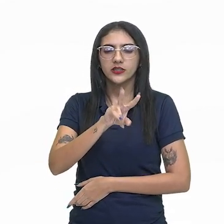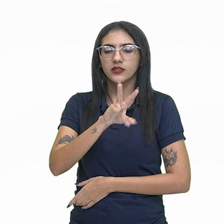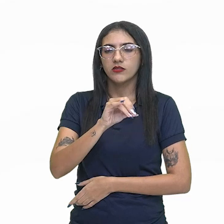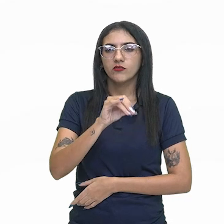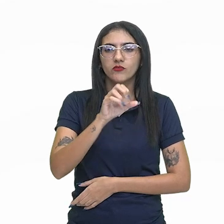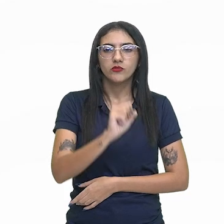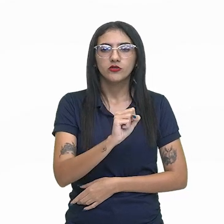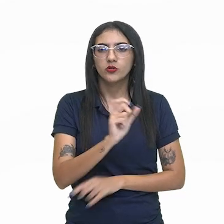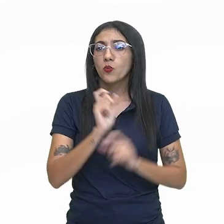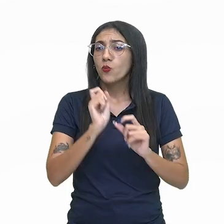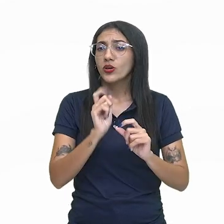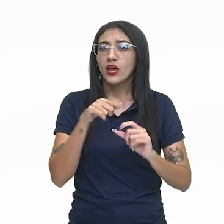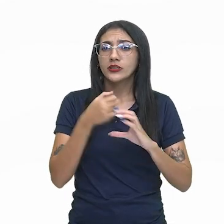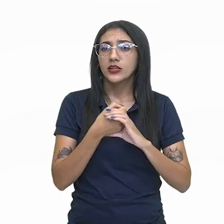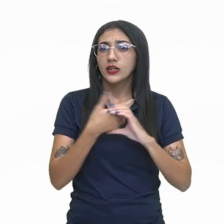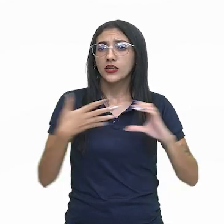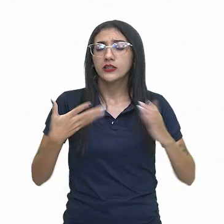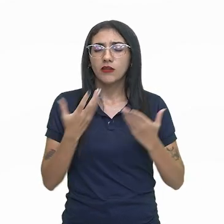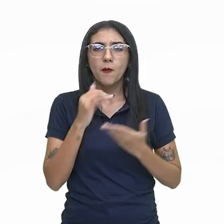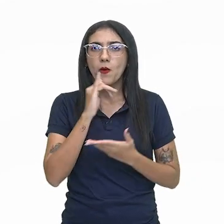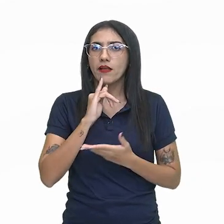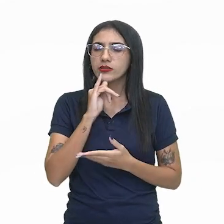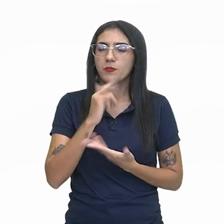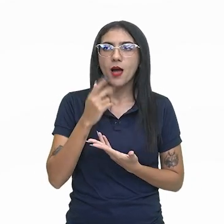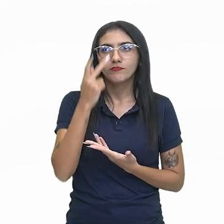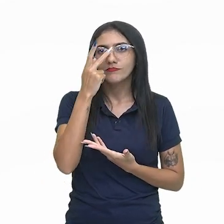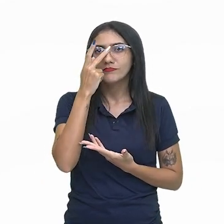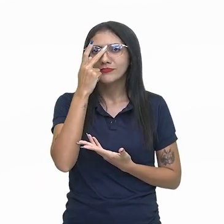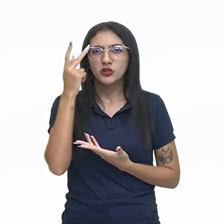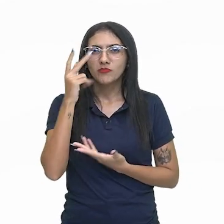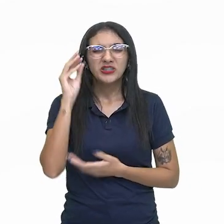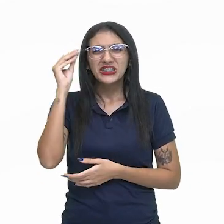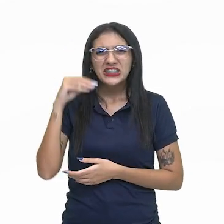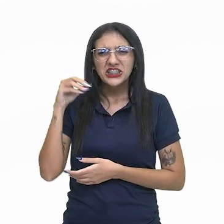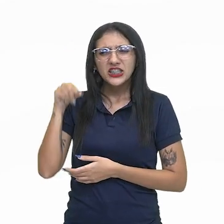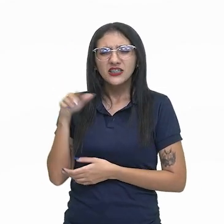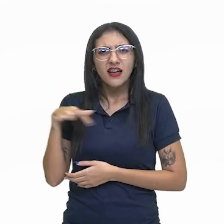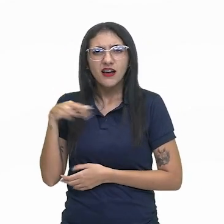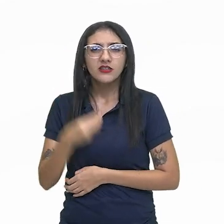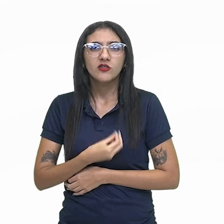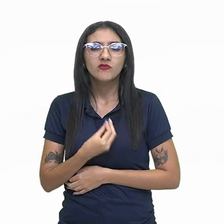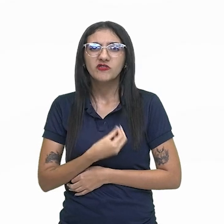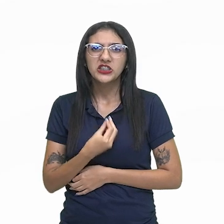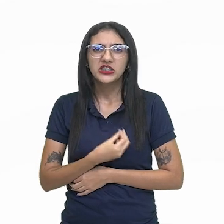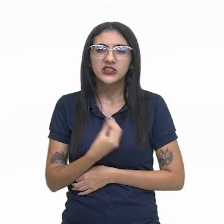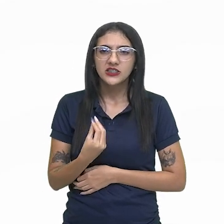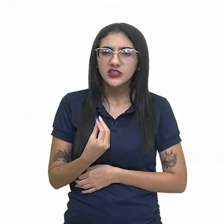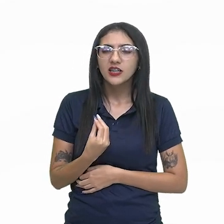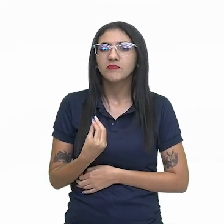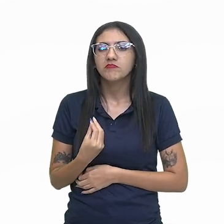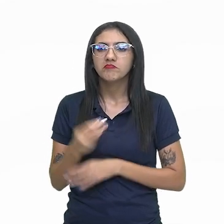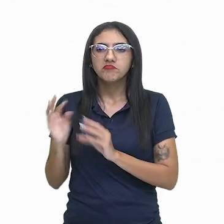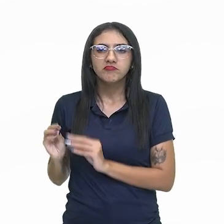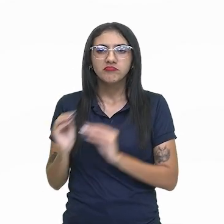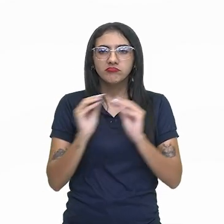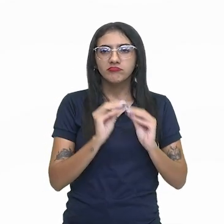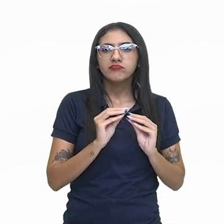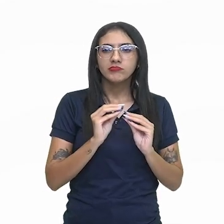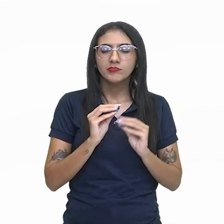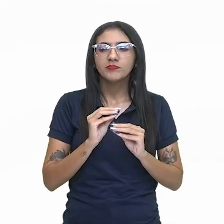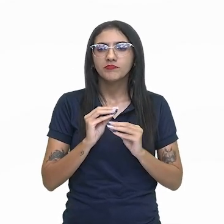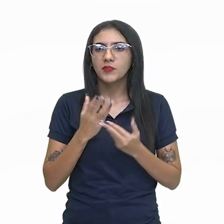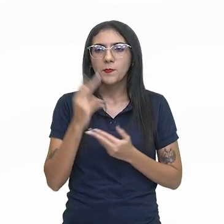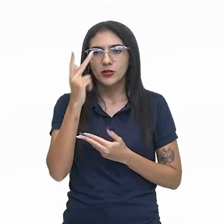que vão fazer com que as pessoas saiam daquele lugar, né? Que vão expulsar, e